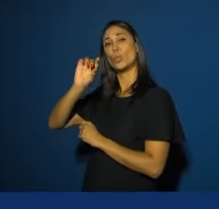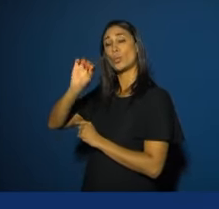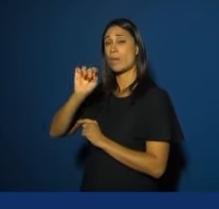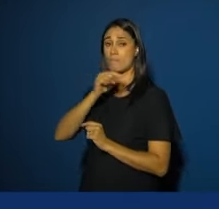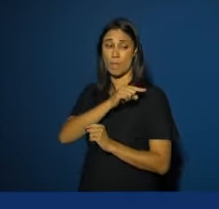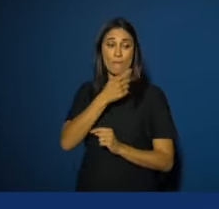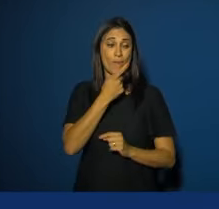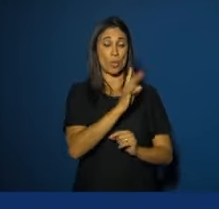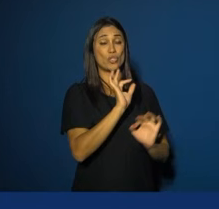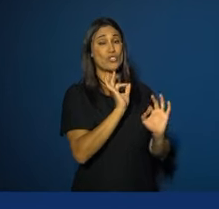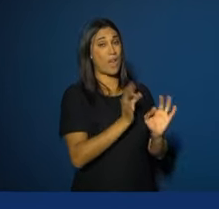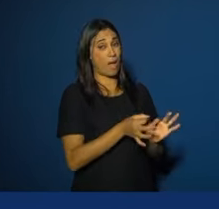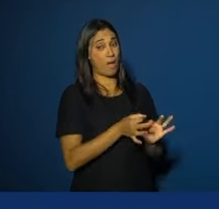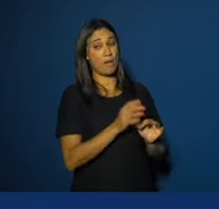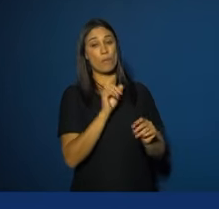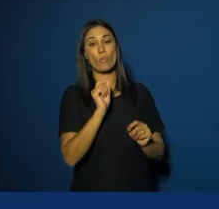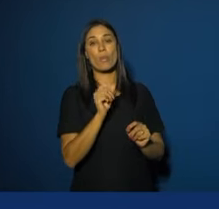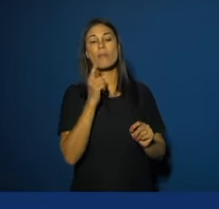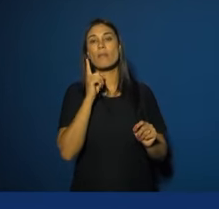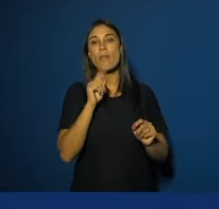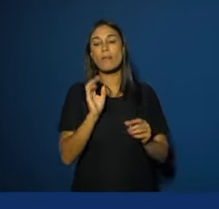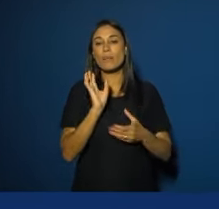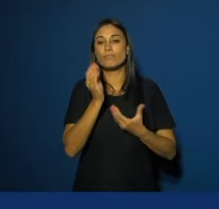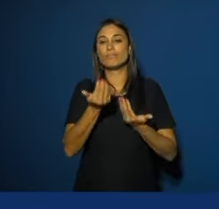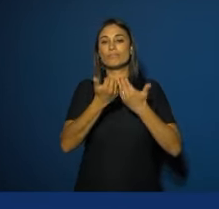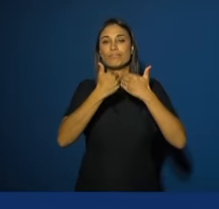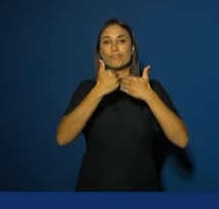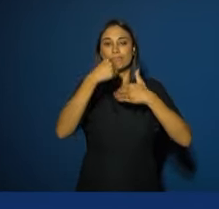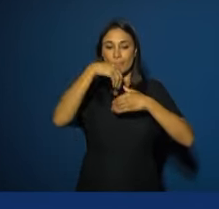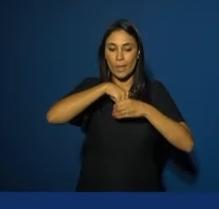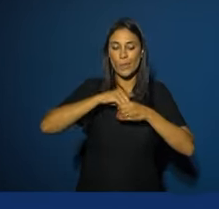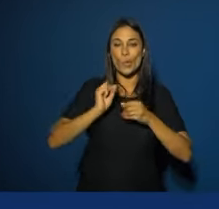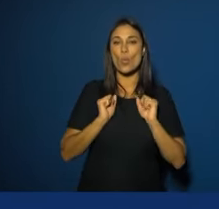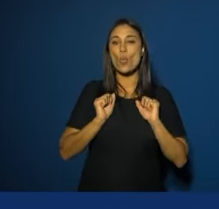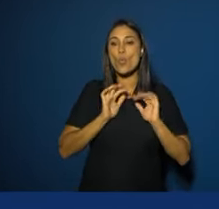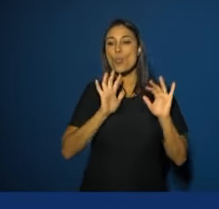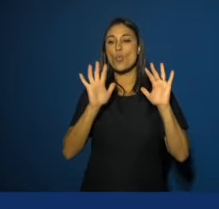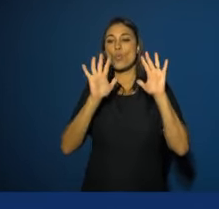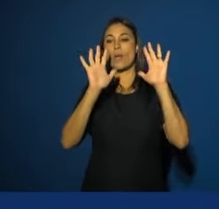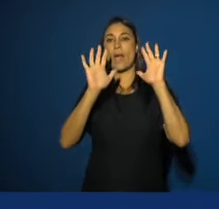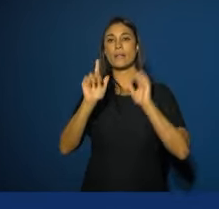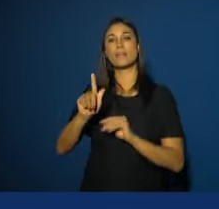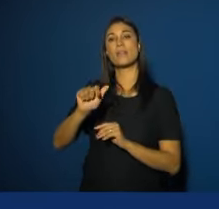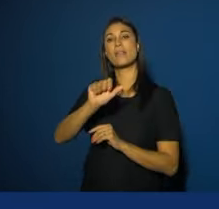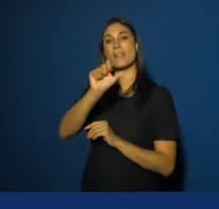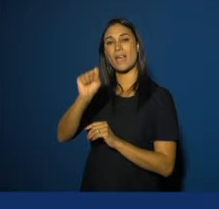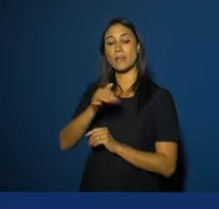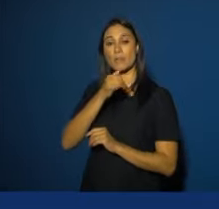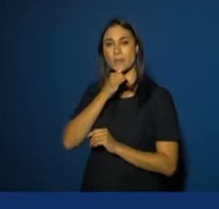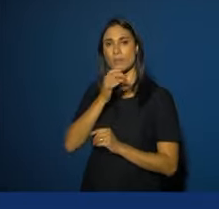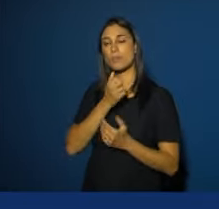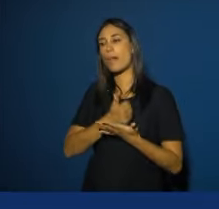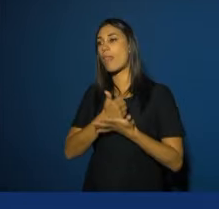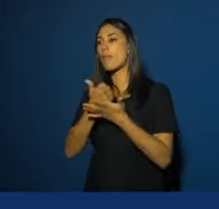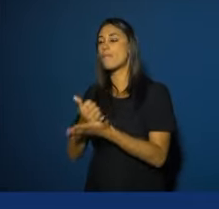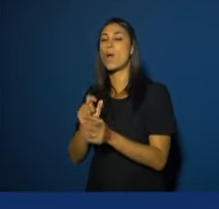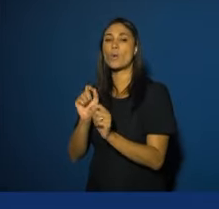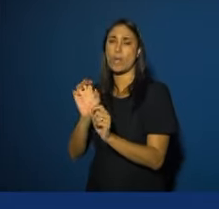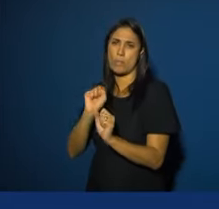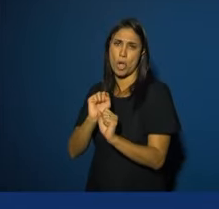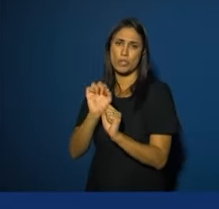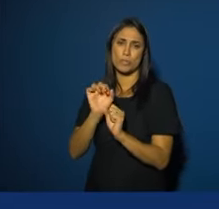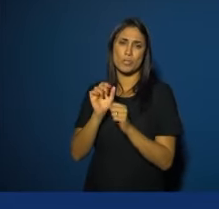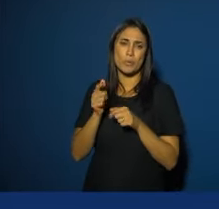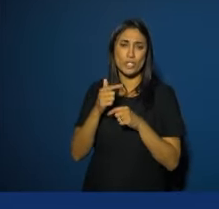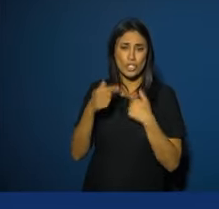Lino falou, que é essa questão da interiorização do gás, né? Então, em vez de levar também um gasoduto até lá, que é muito... a